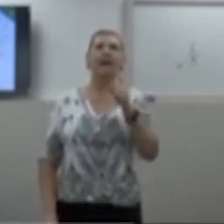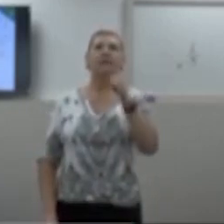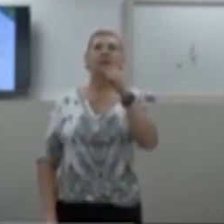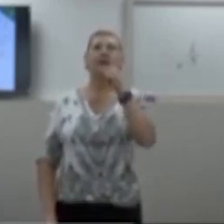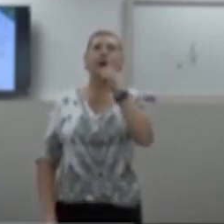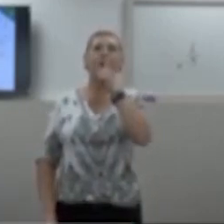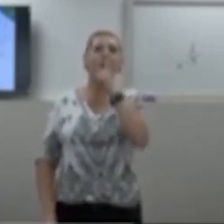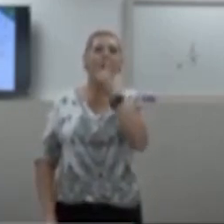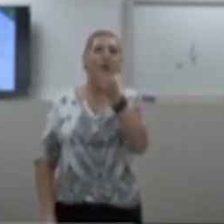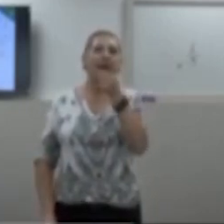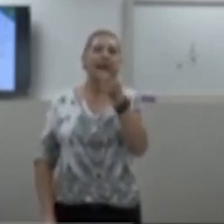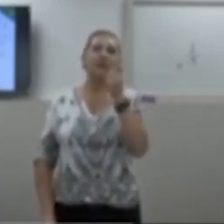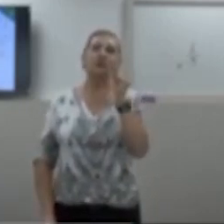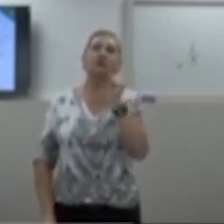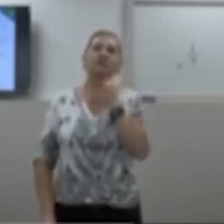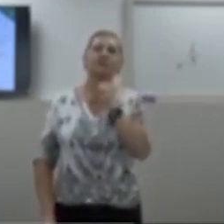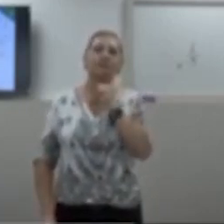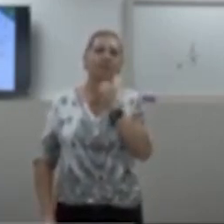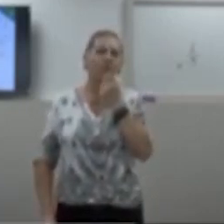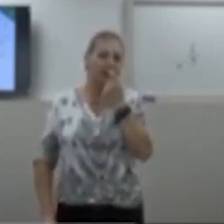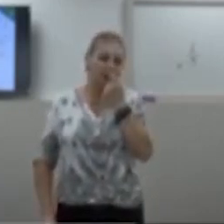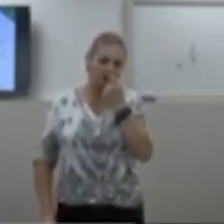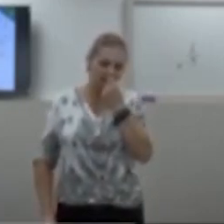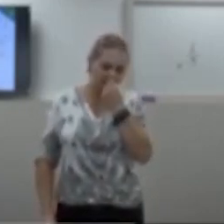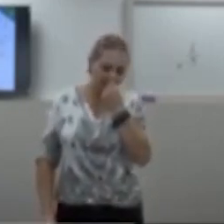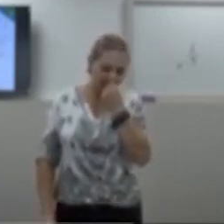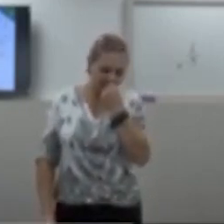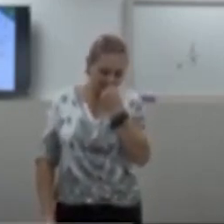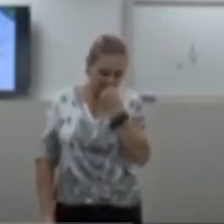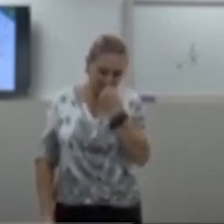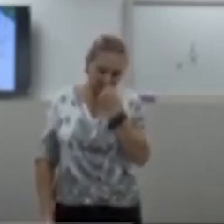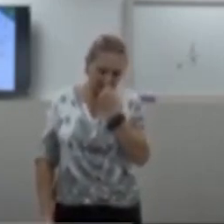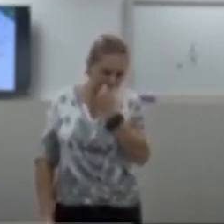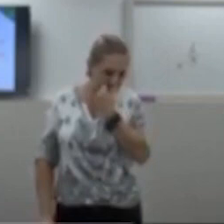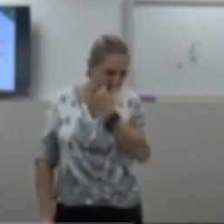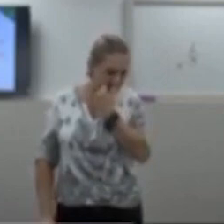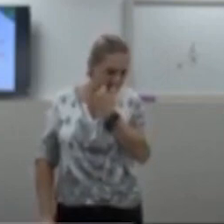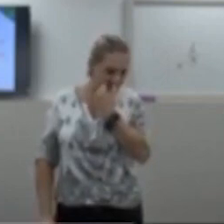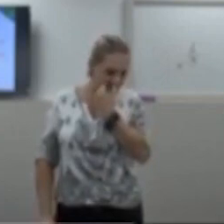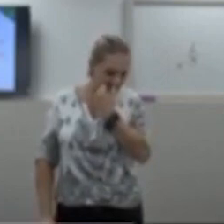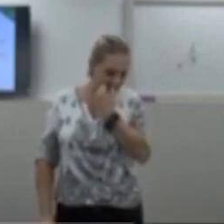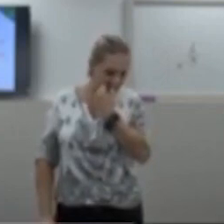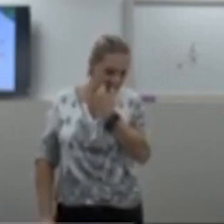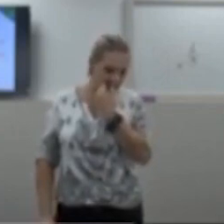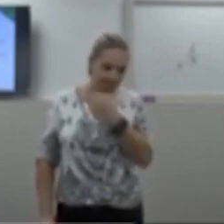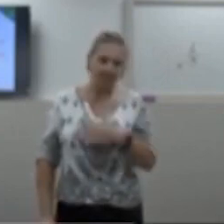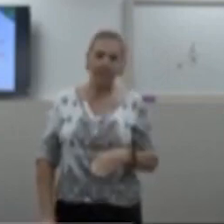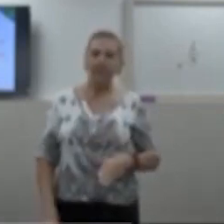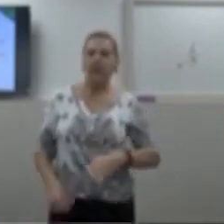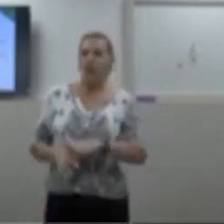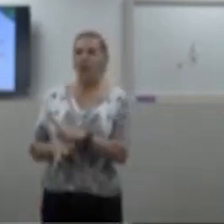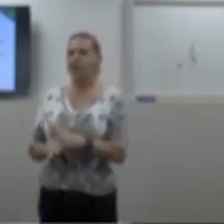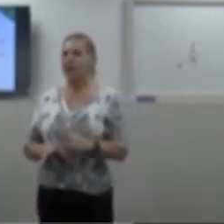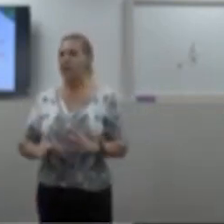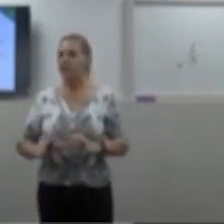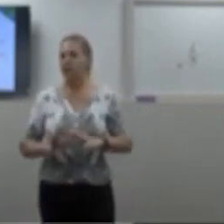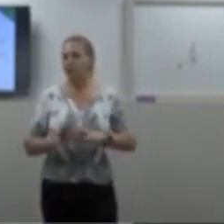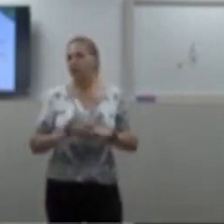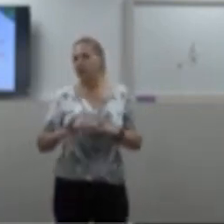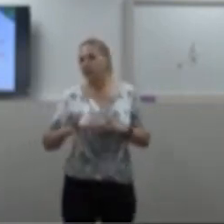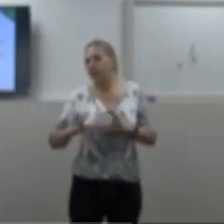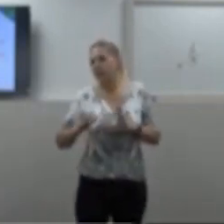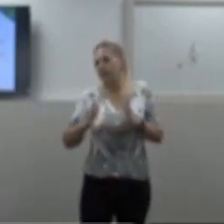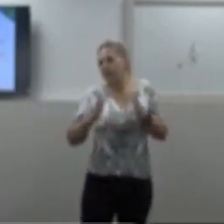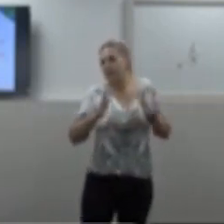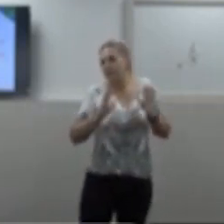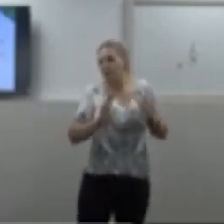agora para o numeral coletivo. Coletivo, professor, eu não lembro direito o que é coletivo. Coletivo